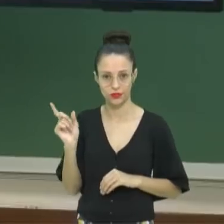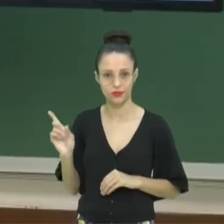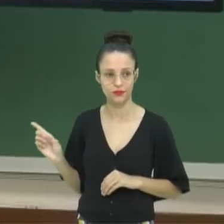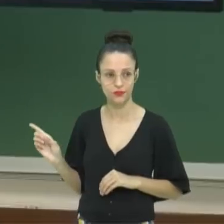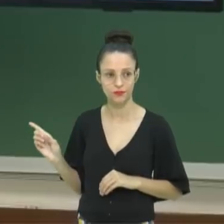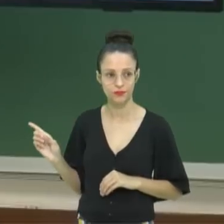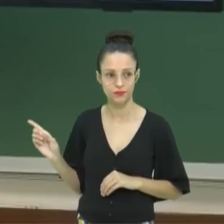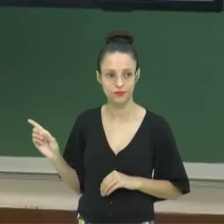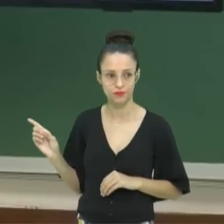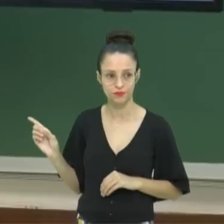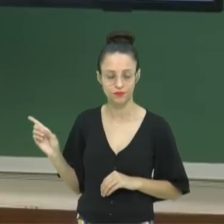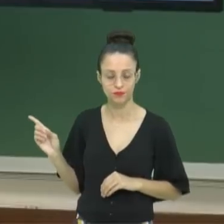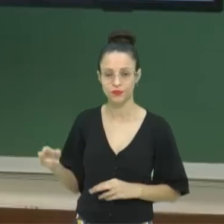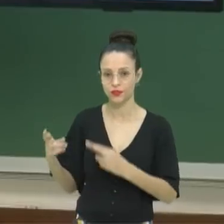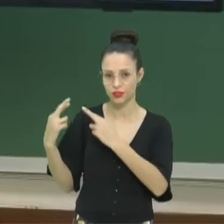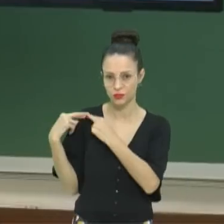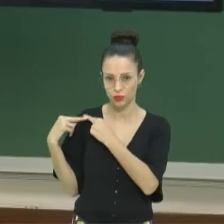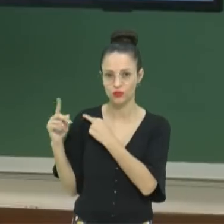Potável.